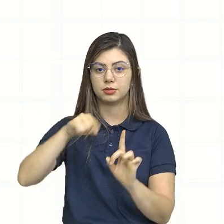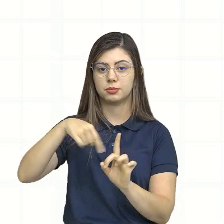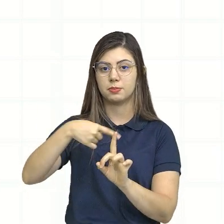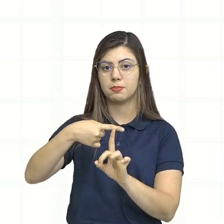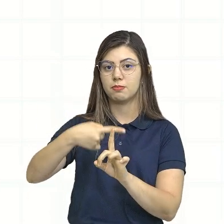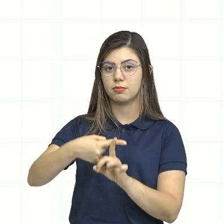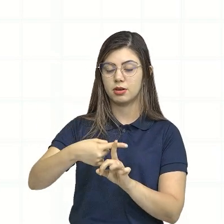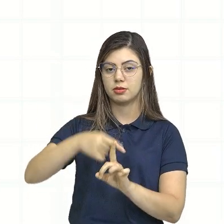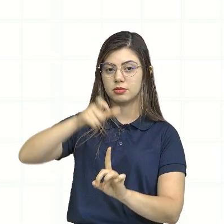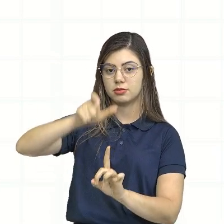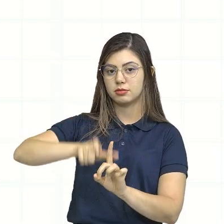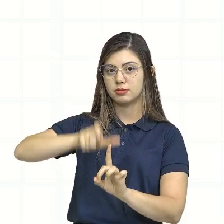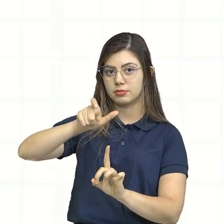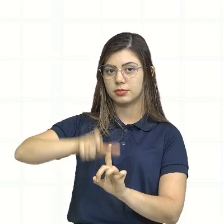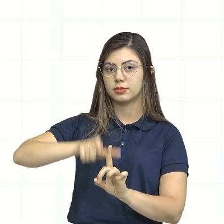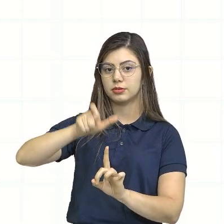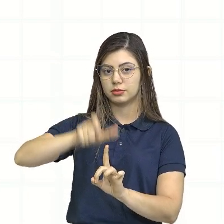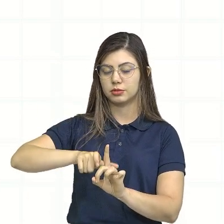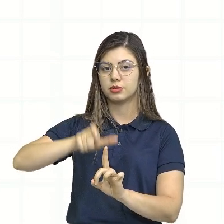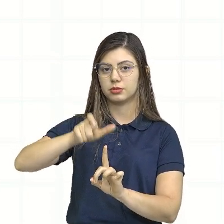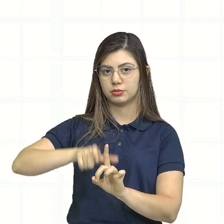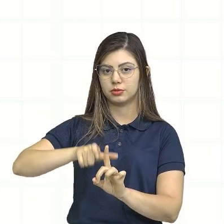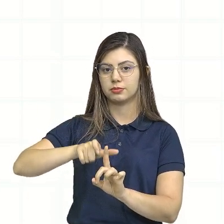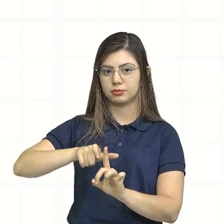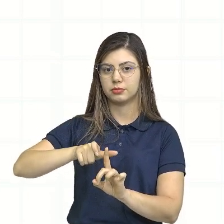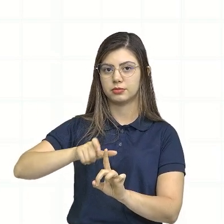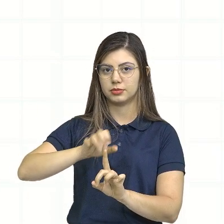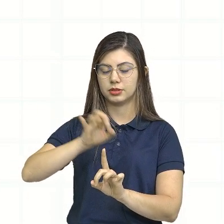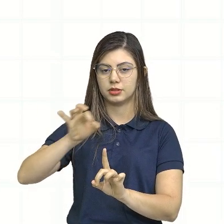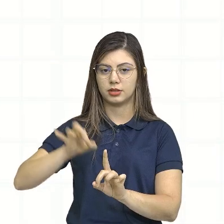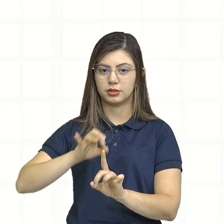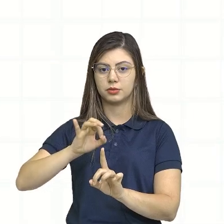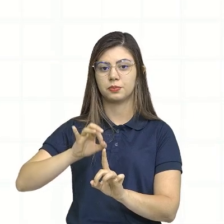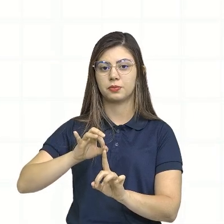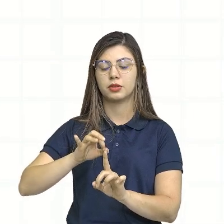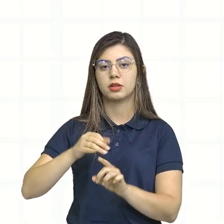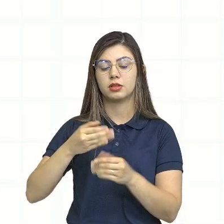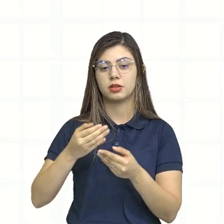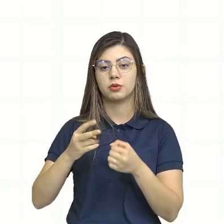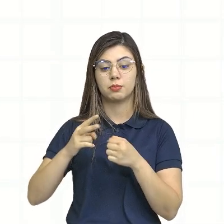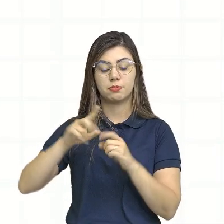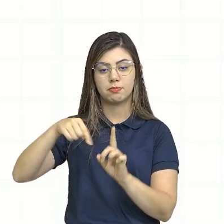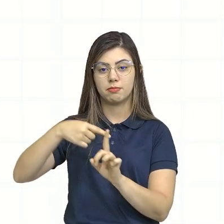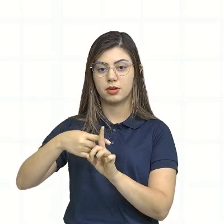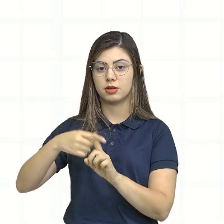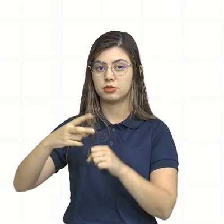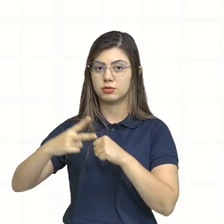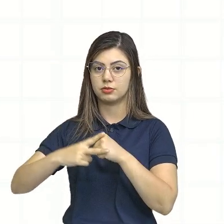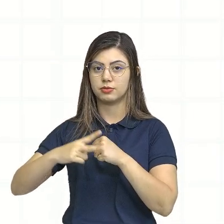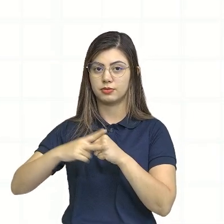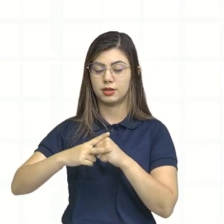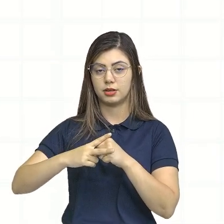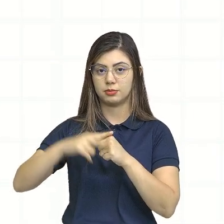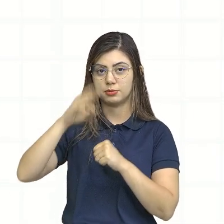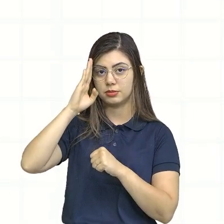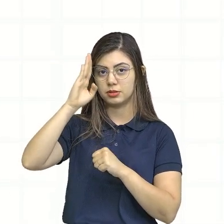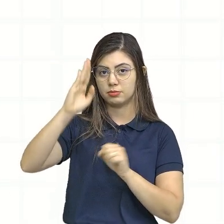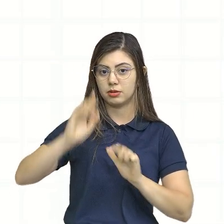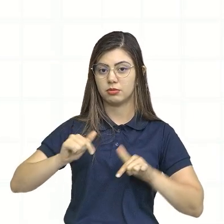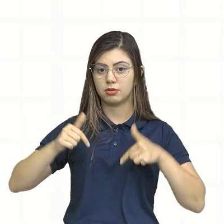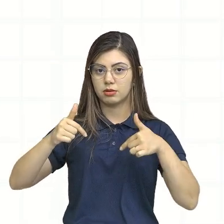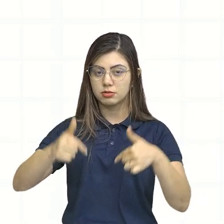aliás, o sujeito, que é de quem eu falo, daquilo que eu falo. Daí o verbo principal, que de fato vai indicar a ação. E